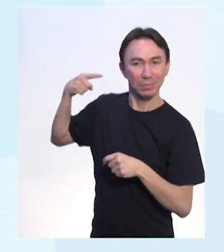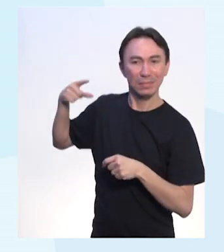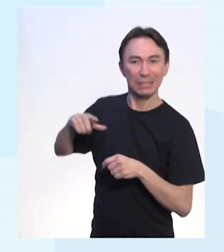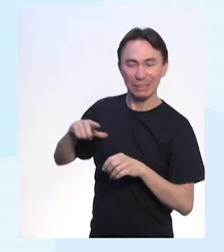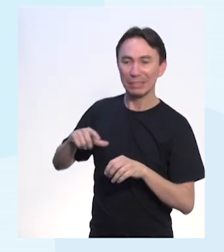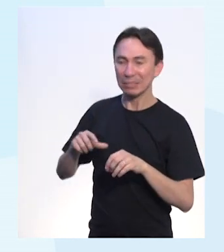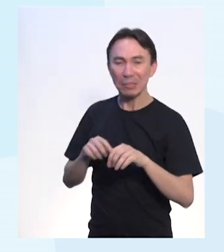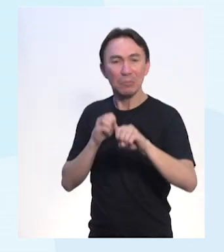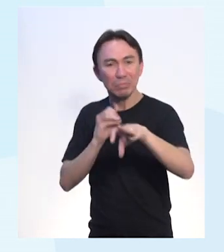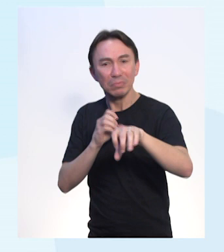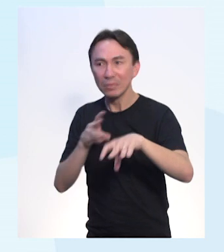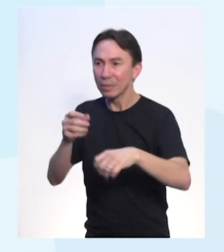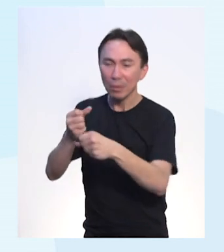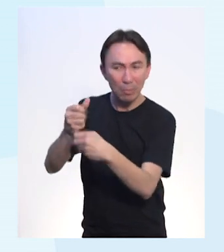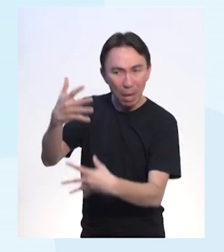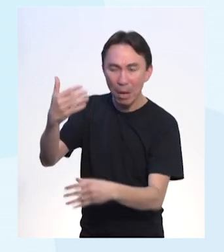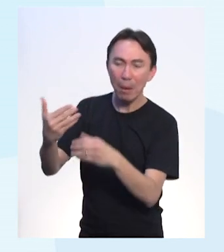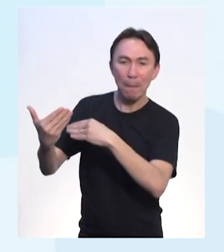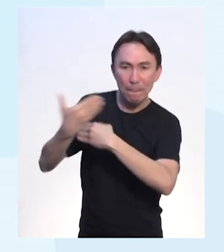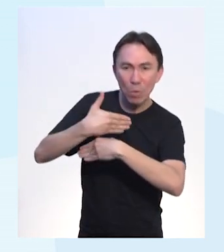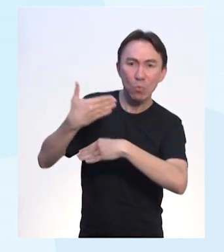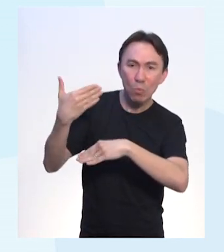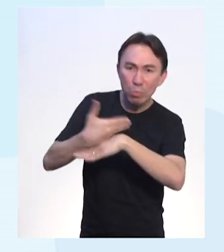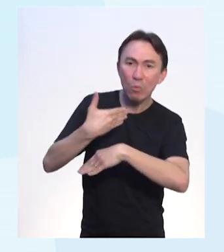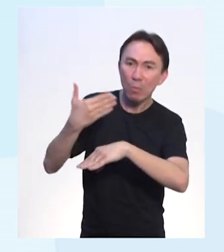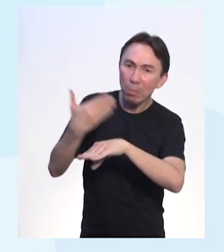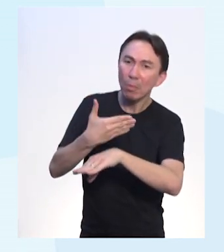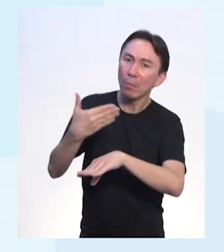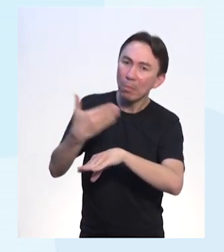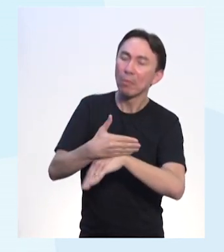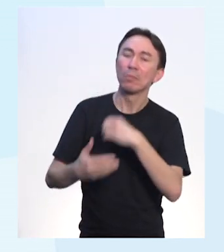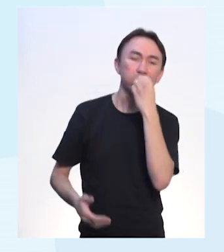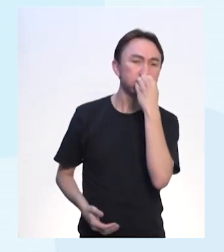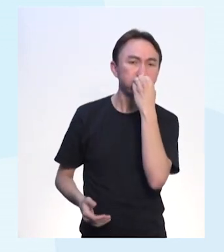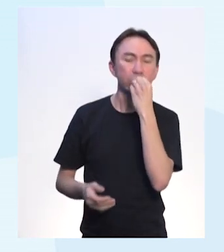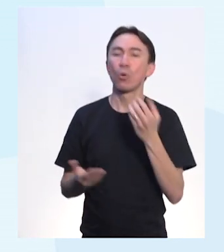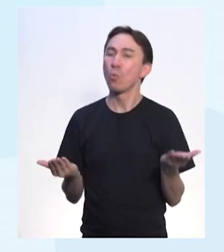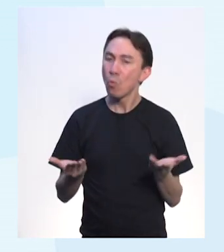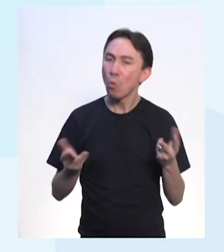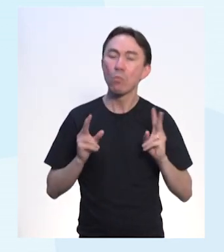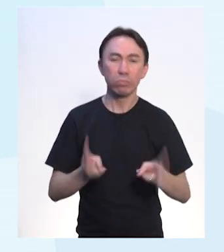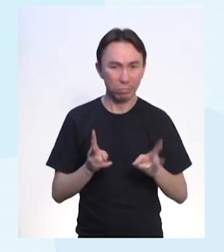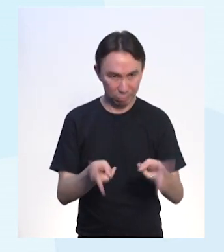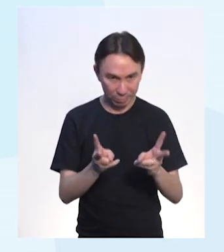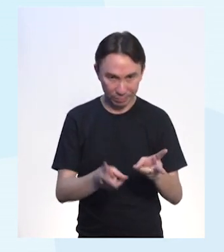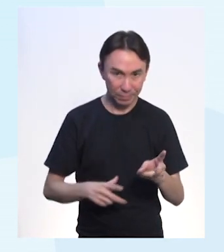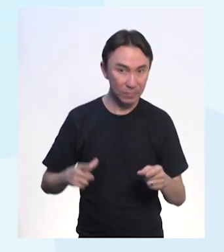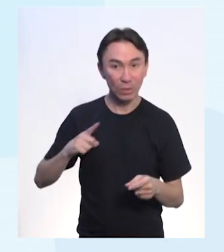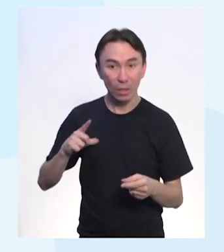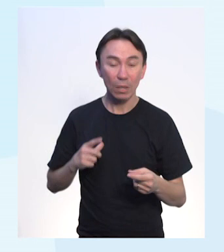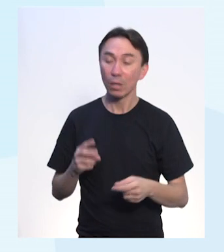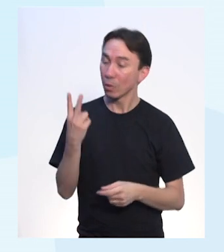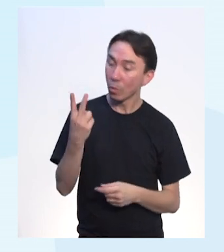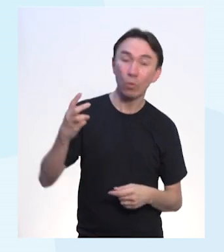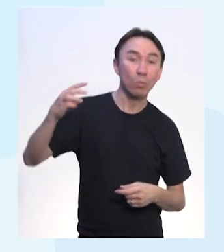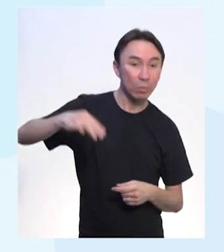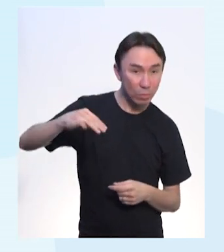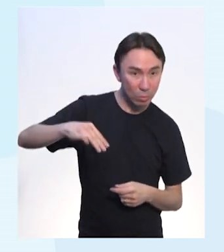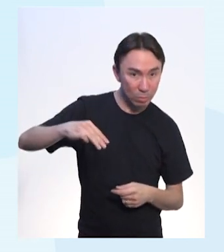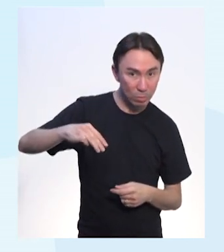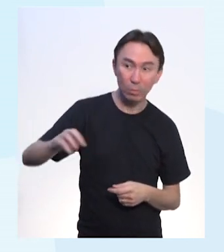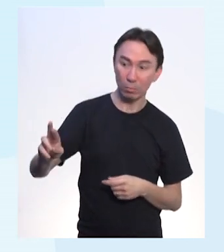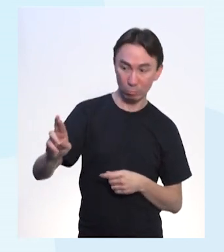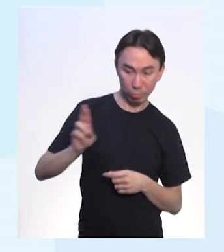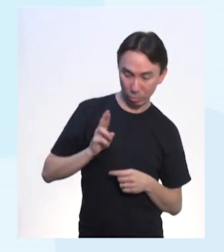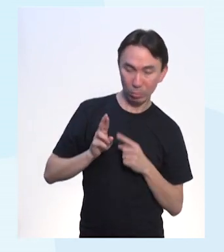interações de vocês e hoje a gente vai continuar aí. Eu começo perguntando para vocês, vou dar 2 minutos, porque eu quero resposta de nono